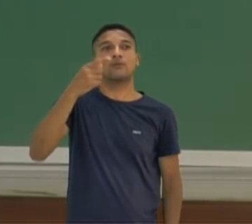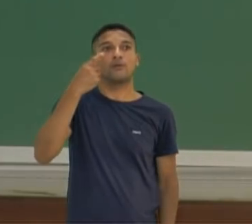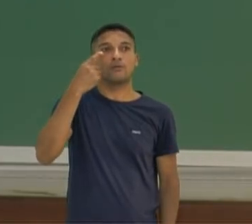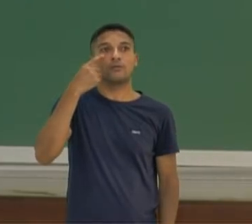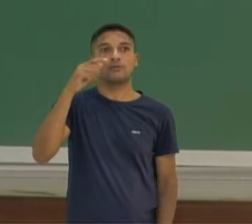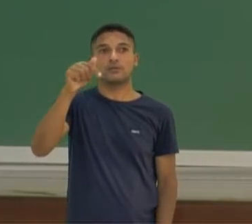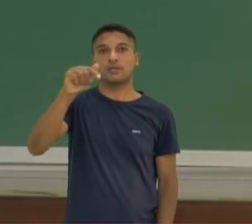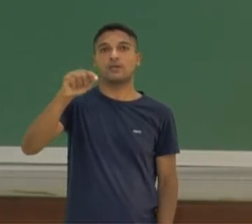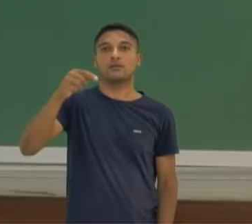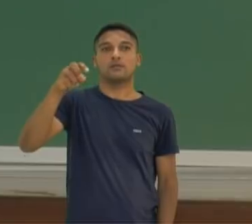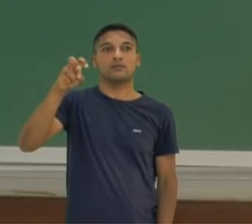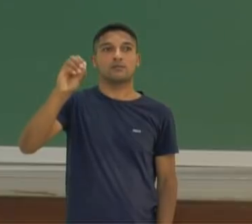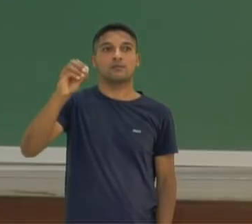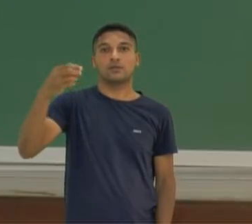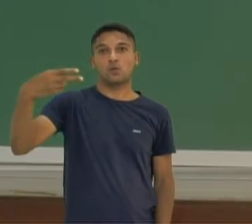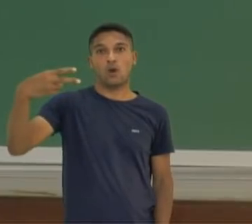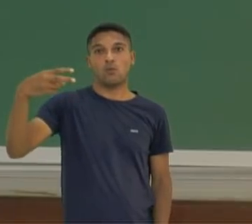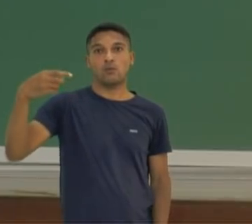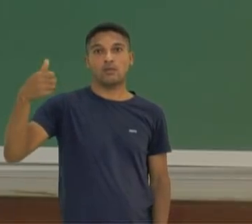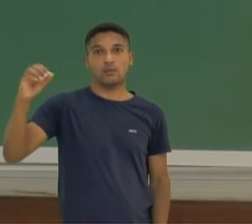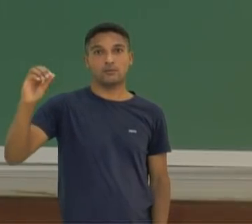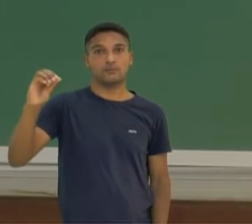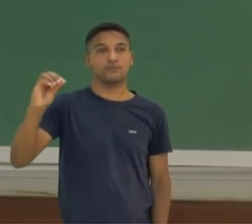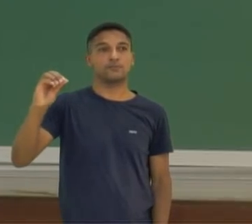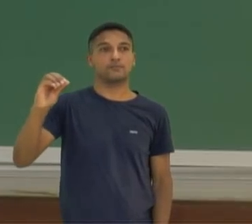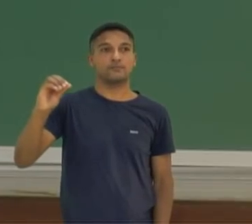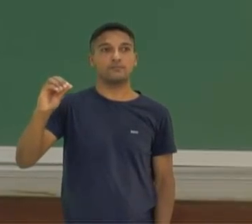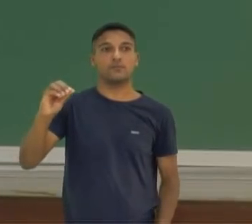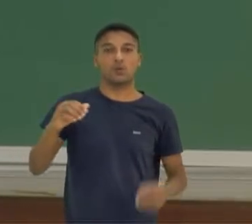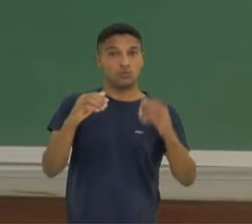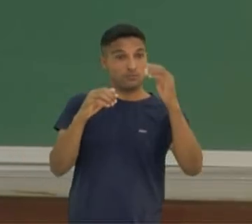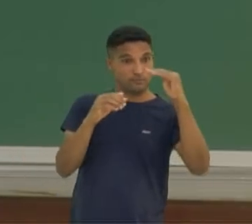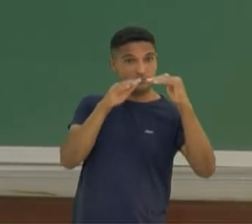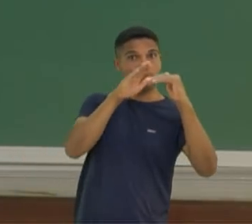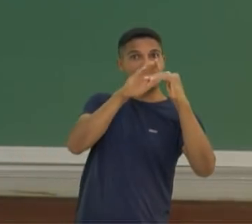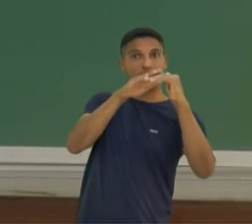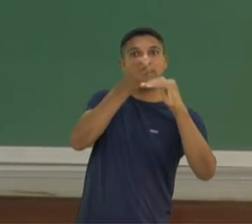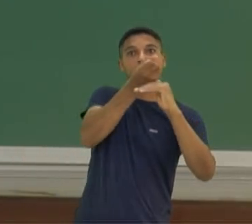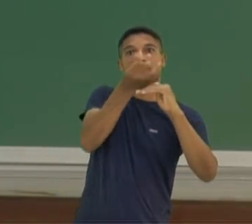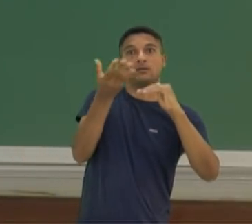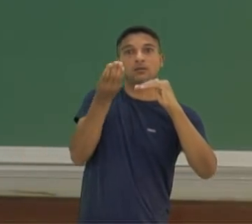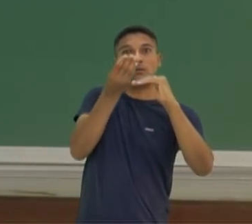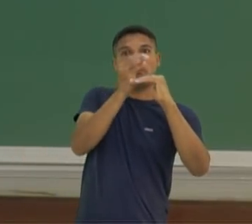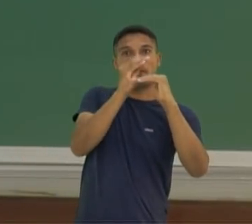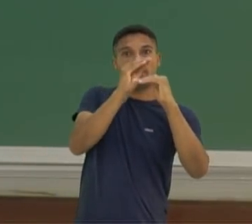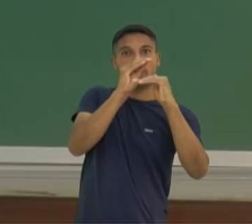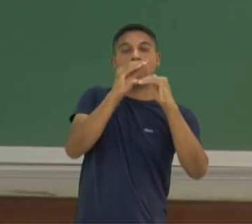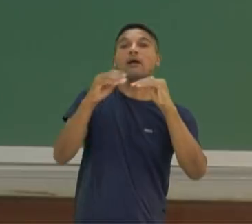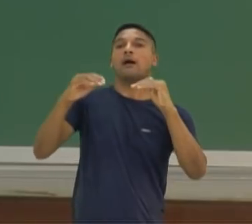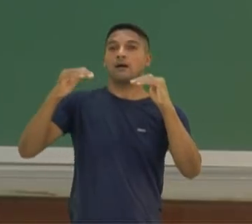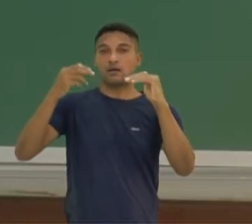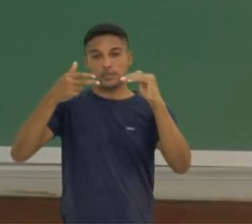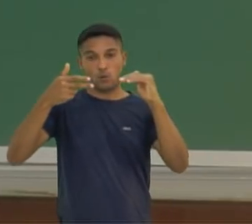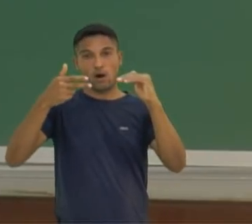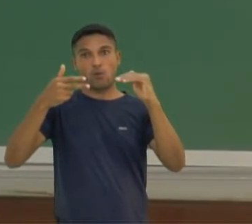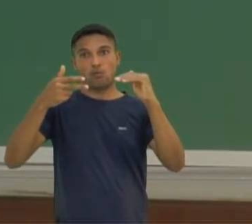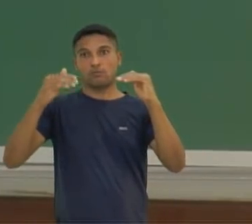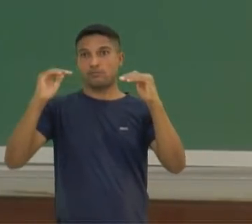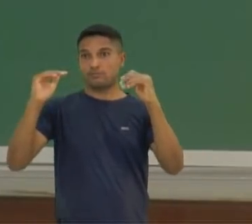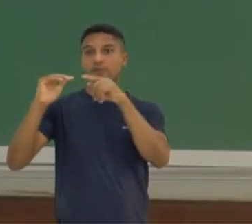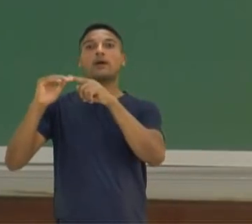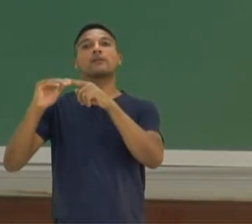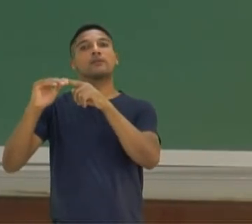aditivo. Tudo que eu faço de um lado da igualdade, eu faço de outro. O 7,50 está somando